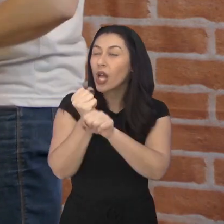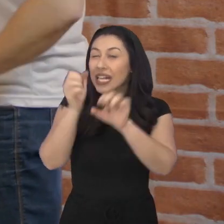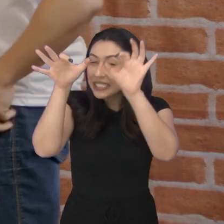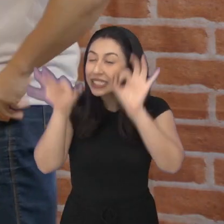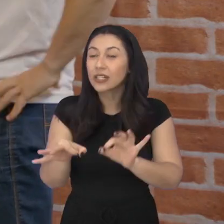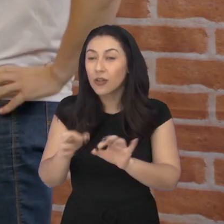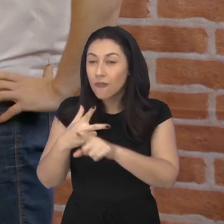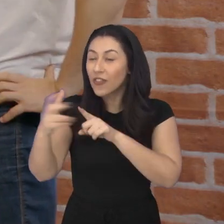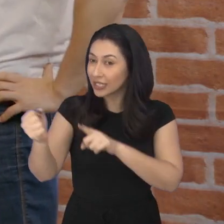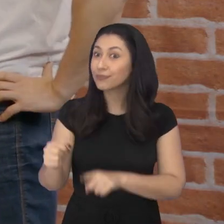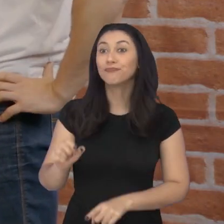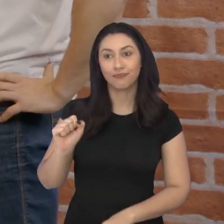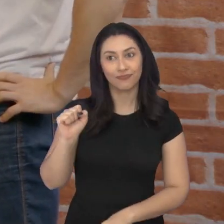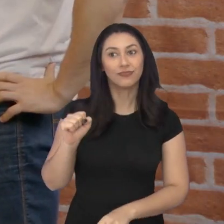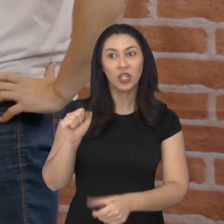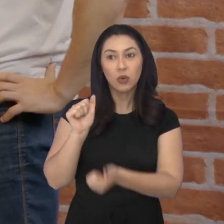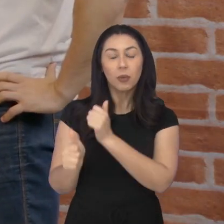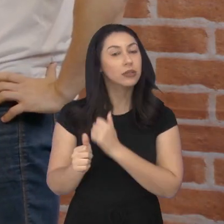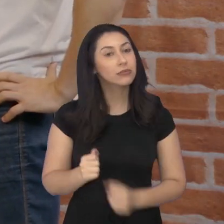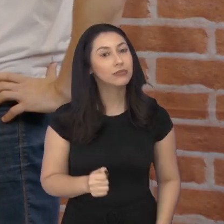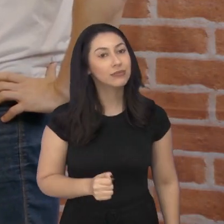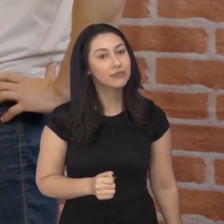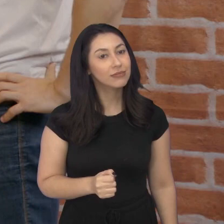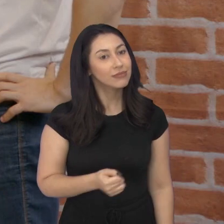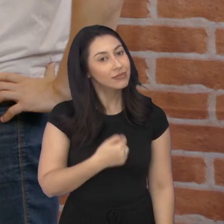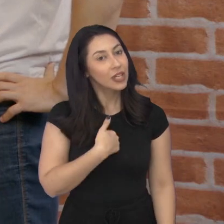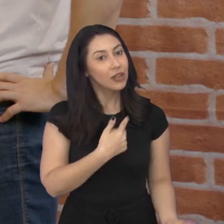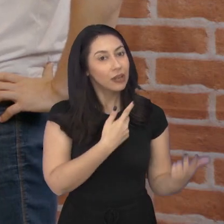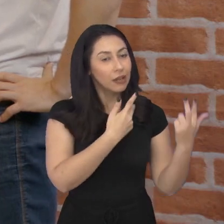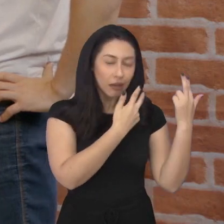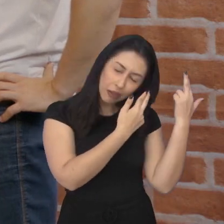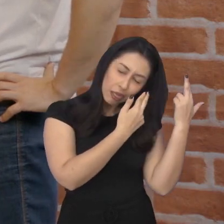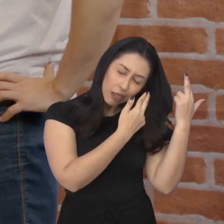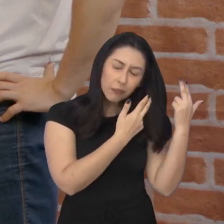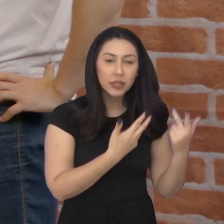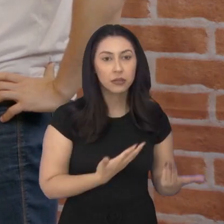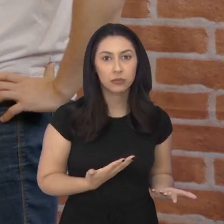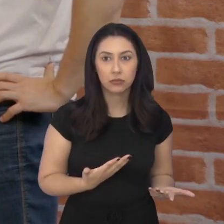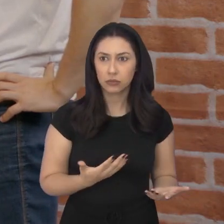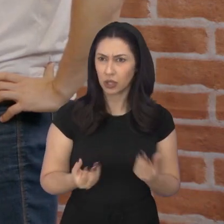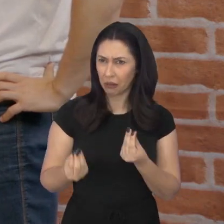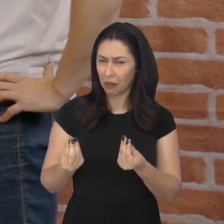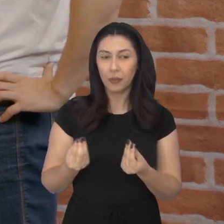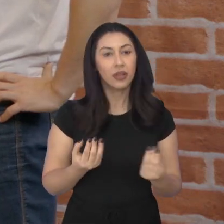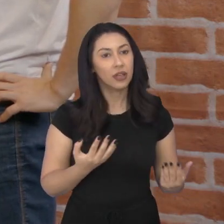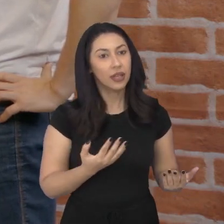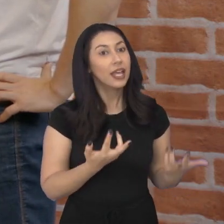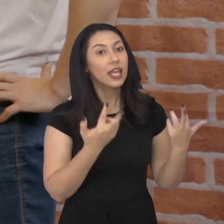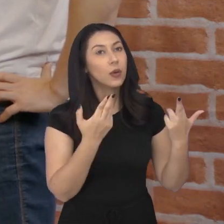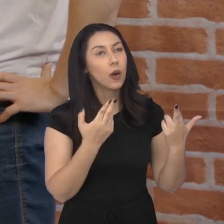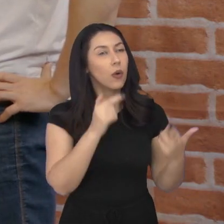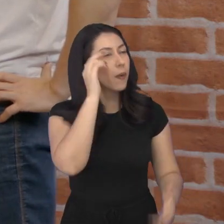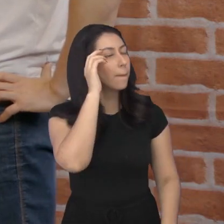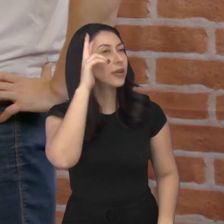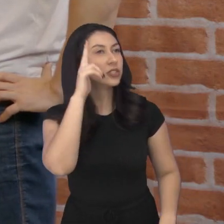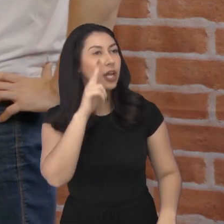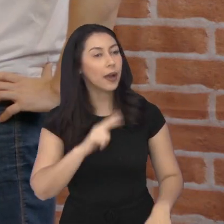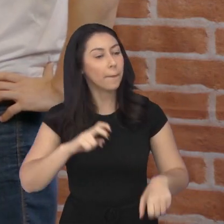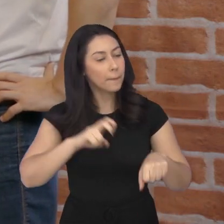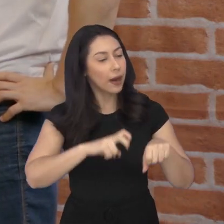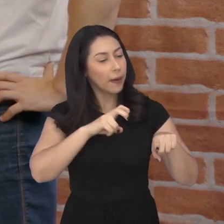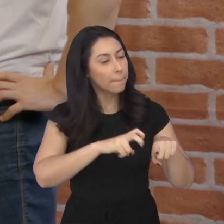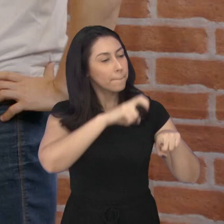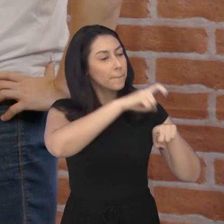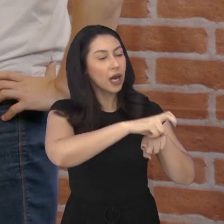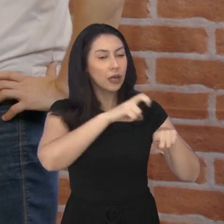acredite. Caraca, show! Então eu vou dormir. Como assim dormir, cara? Você falou contar ovelha, tipo contar carneirinho, então eu já vou treinar. Esse